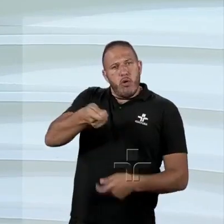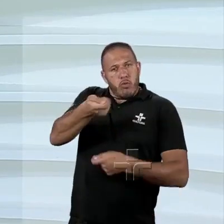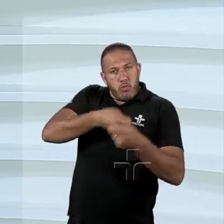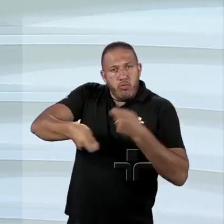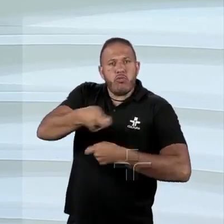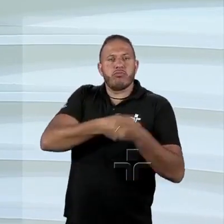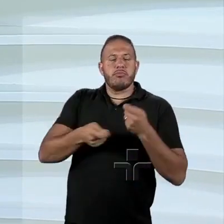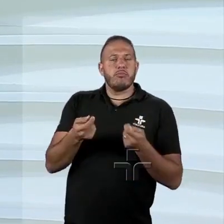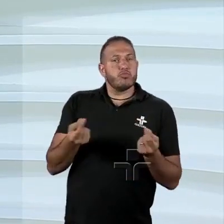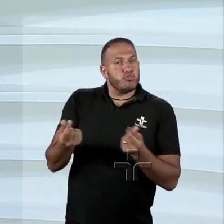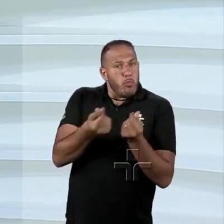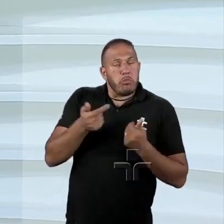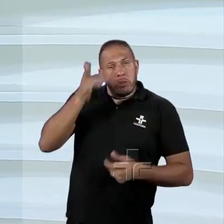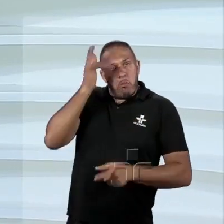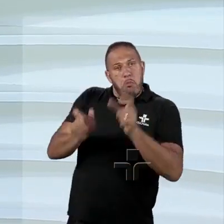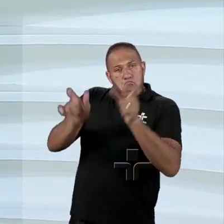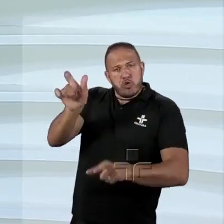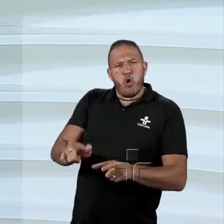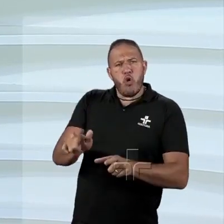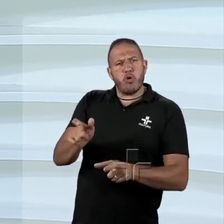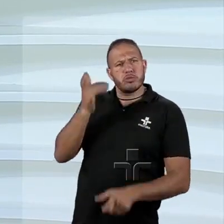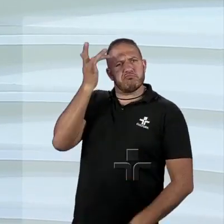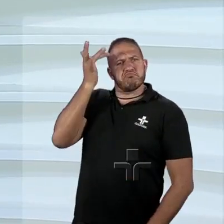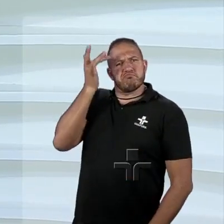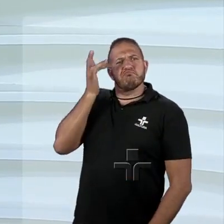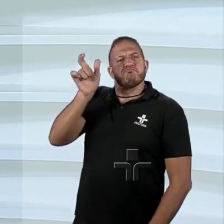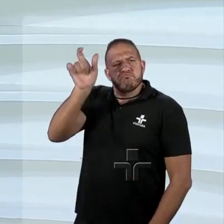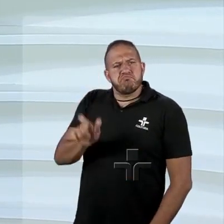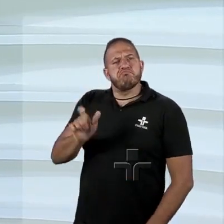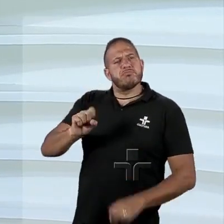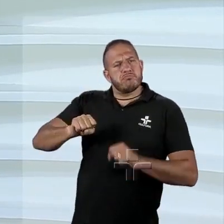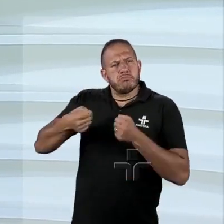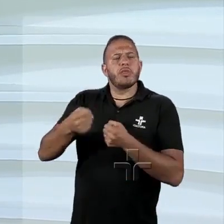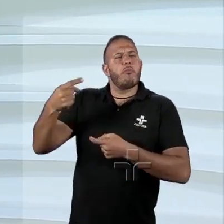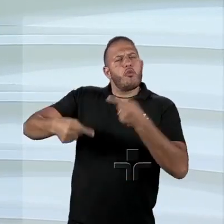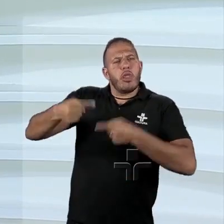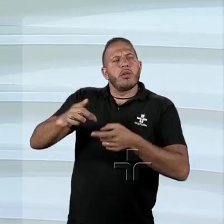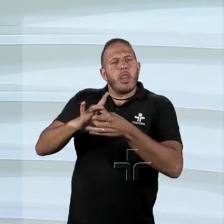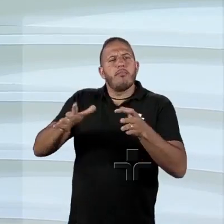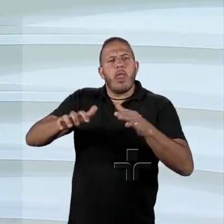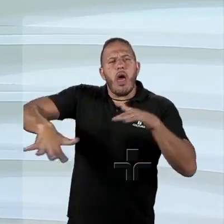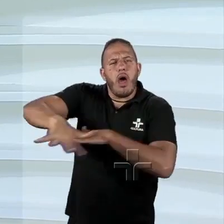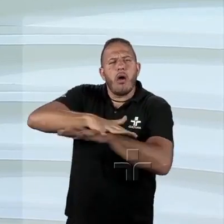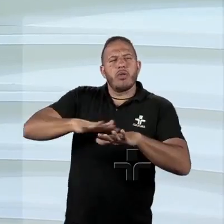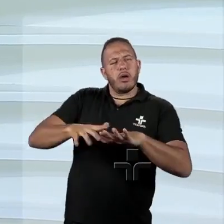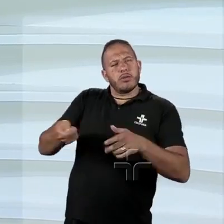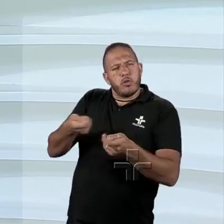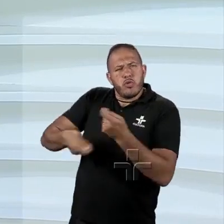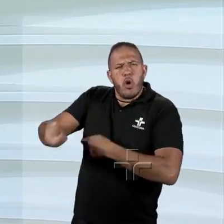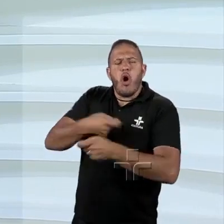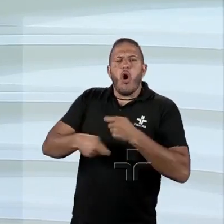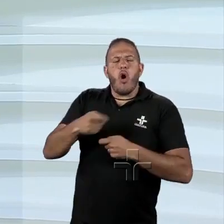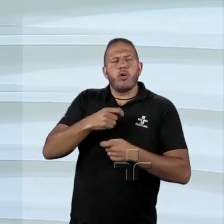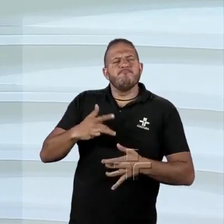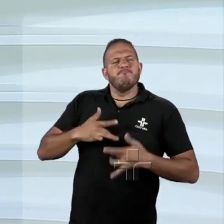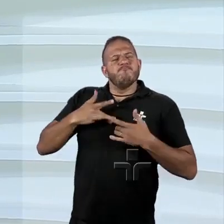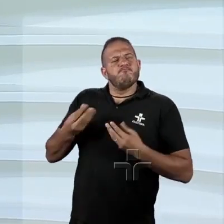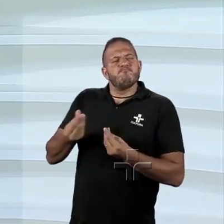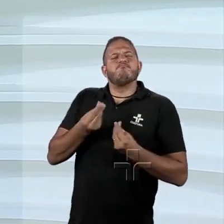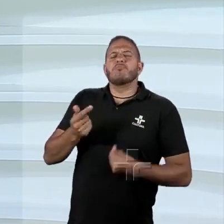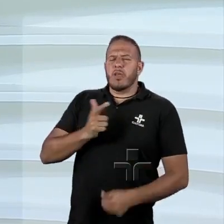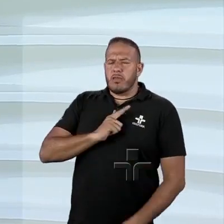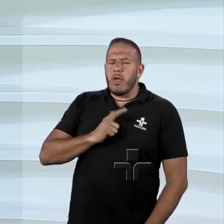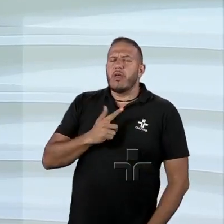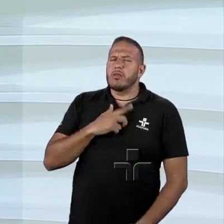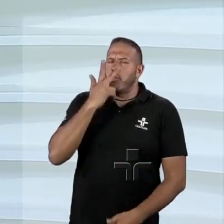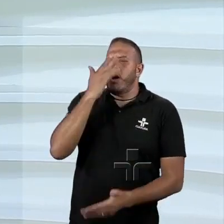especificamente, são pessoas de extremo equilíbrio, que defendem uma política liberal na área econômica e com sensibilidade. Então, eu confio, eu